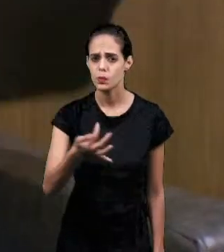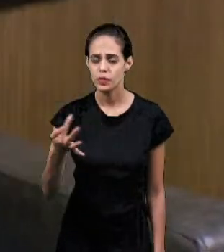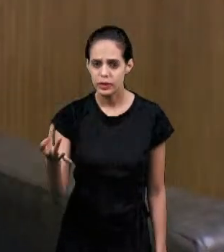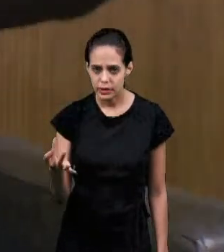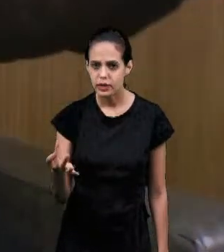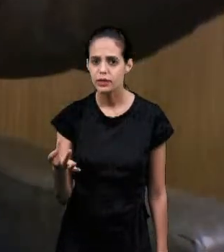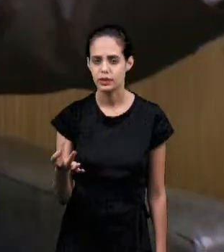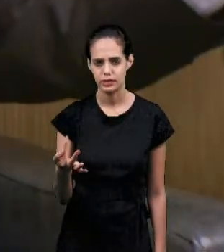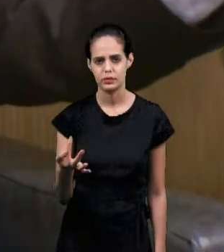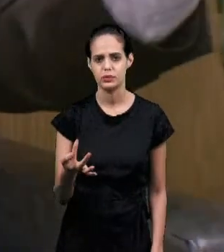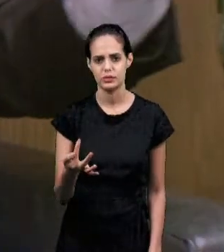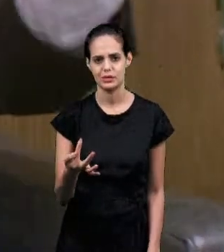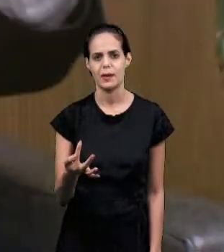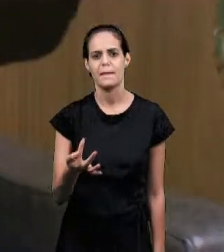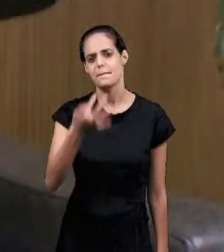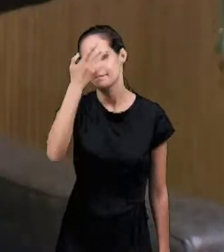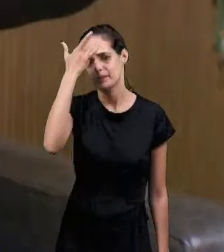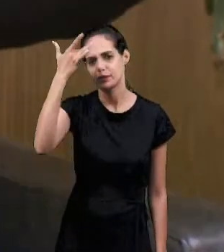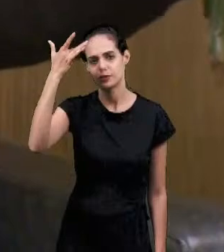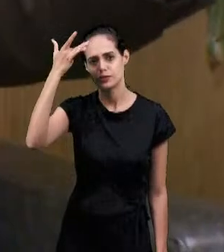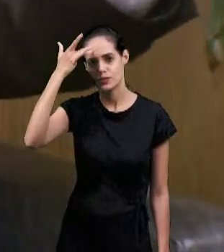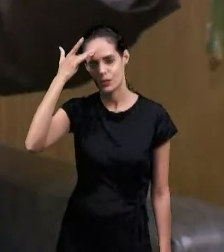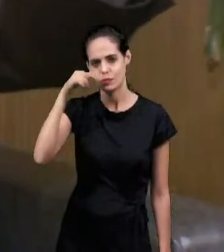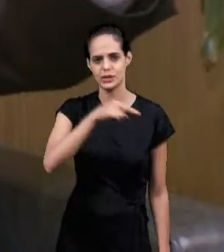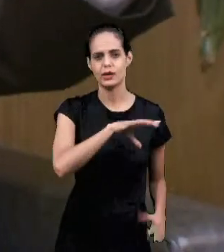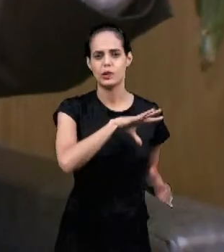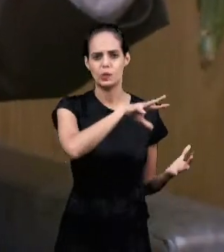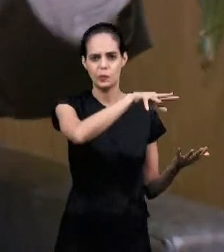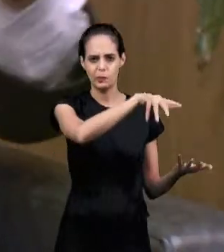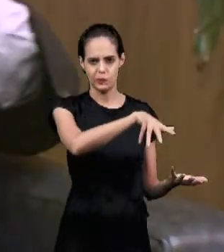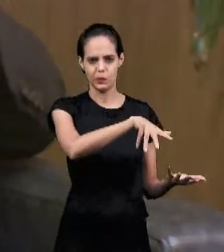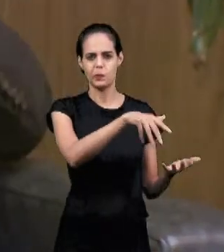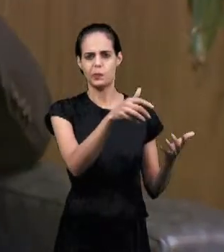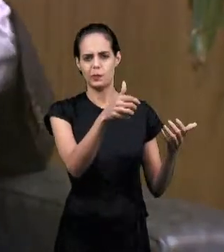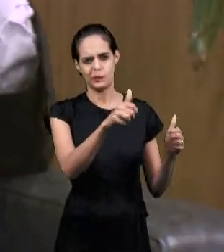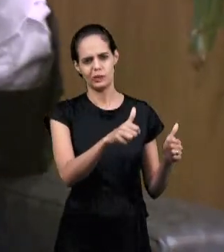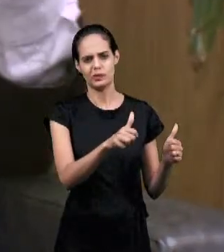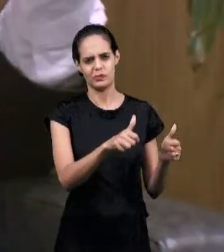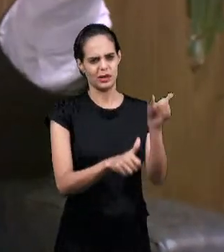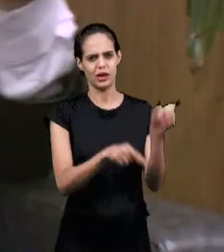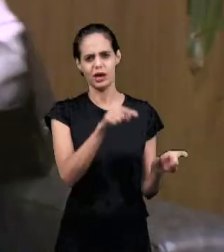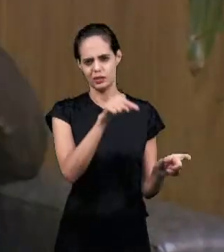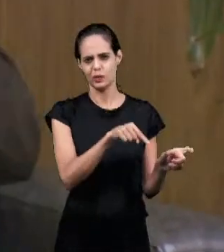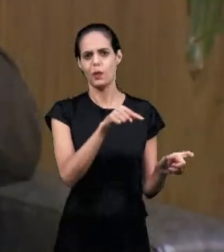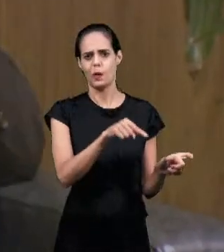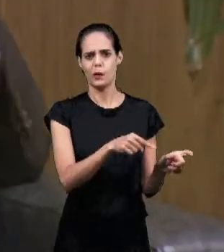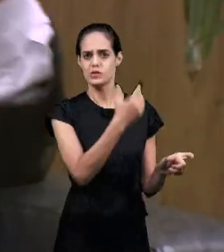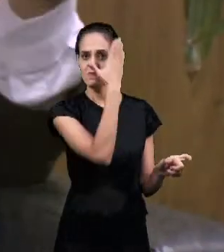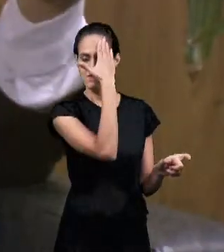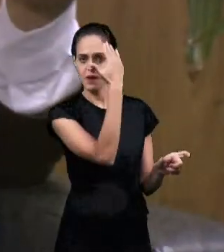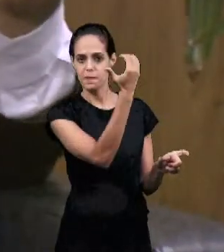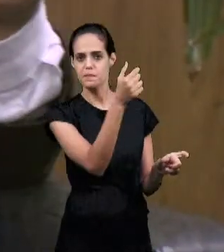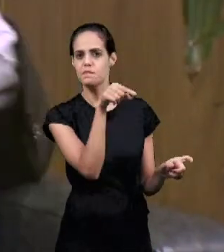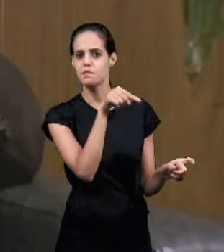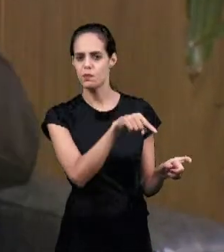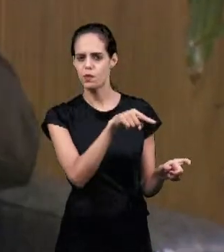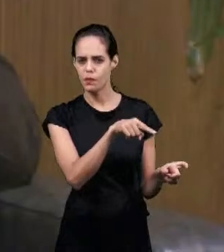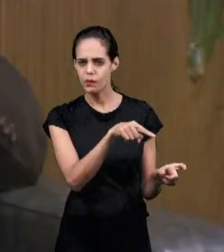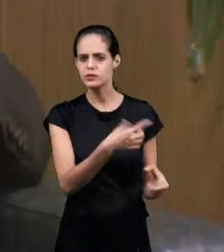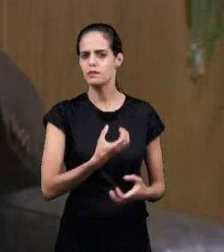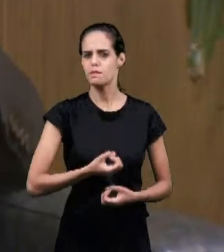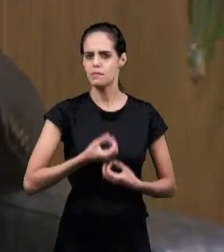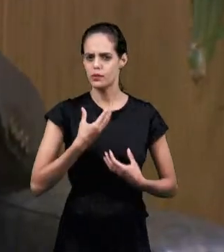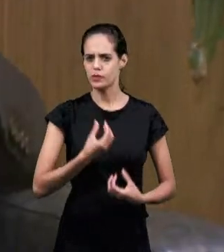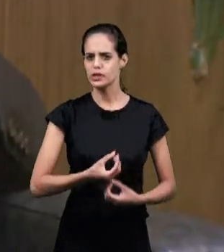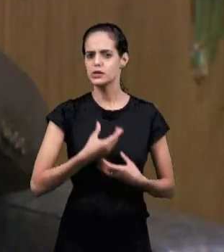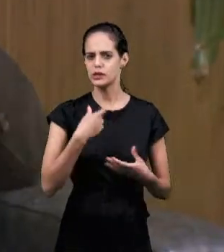vamos dizer, ídolos, né? Do mundo aí, que eles chamam de ídolos, né? Isso mesmo, que são homens fabulosos em questão de poesia. Um homem